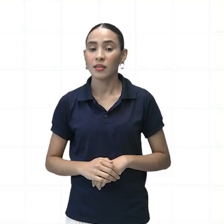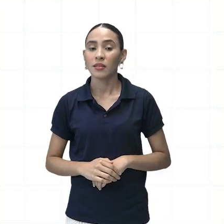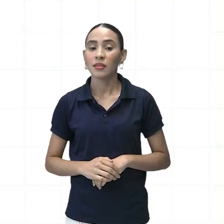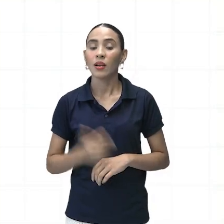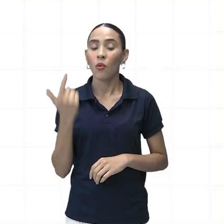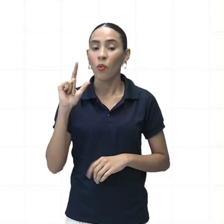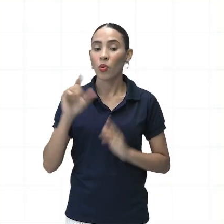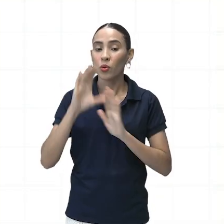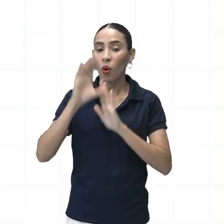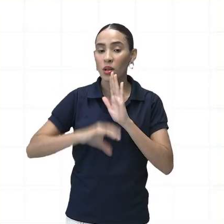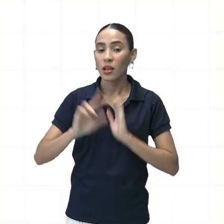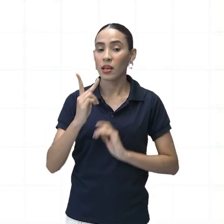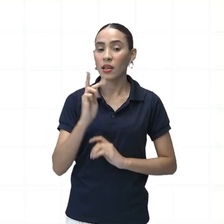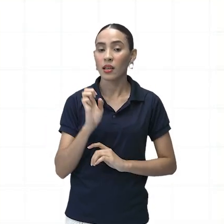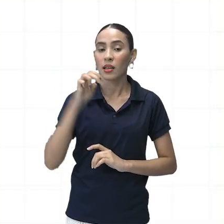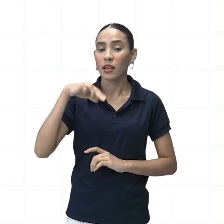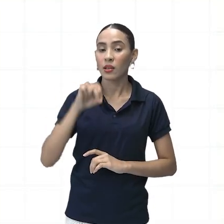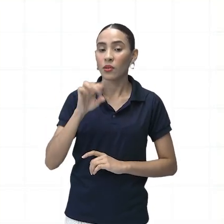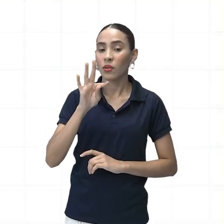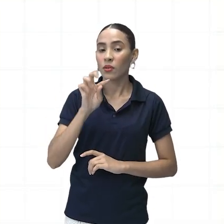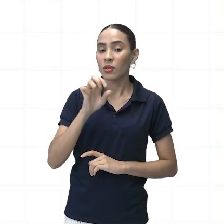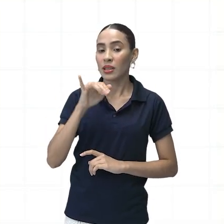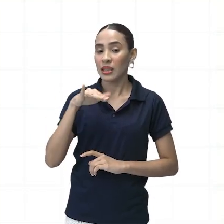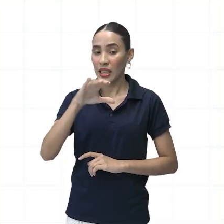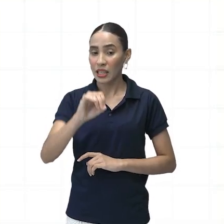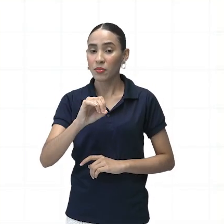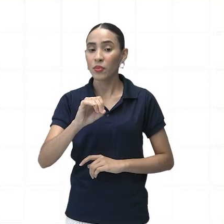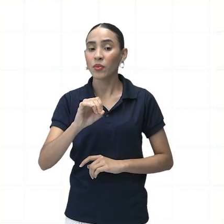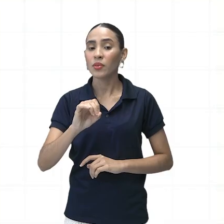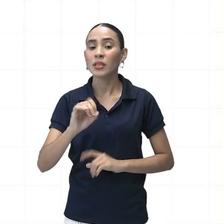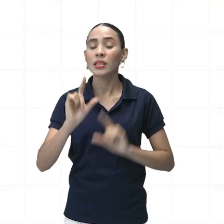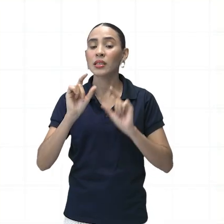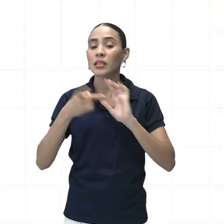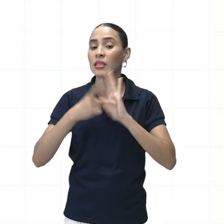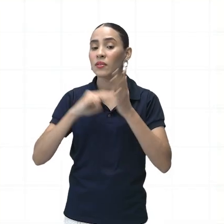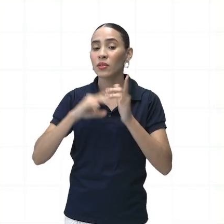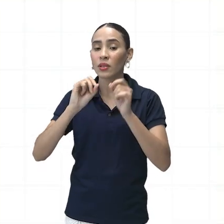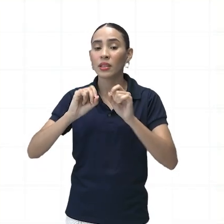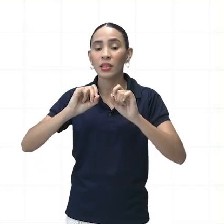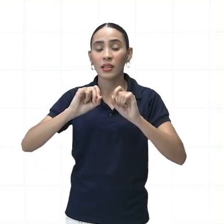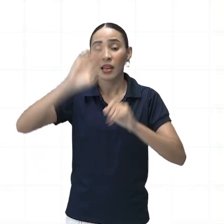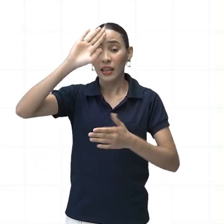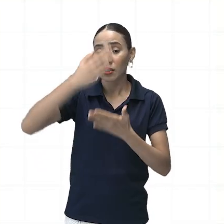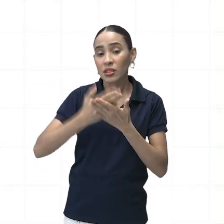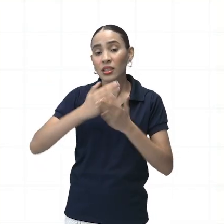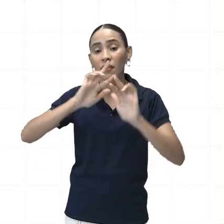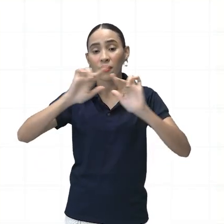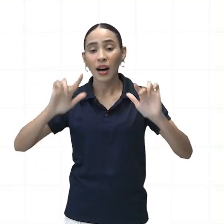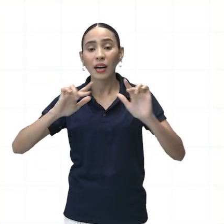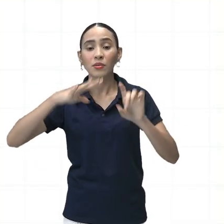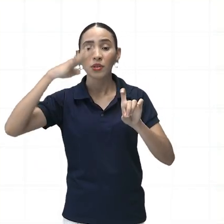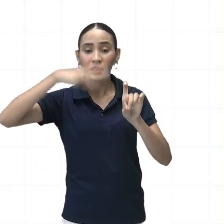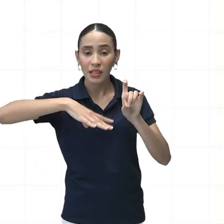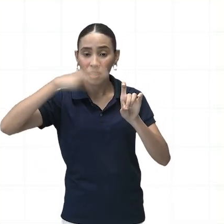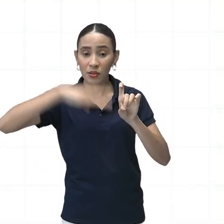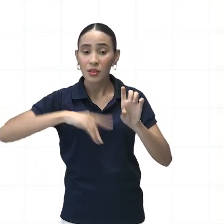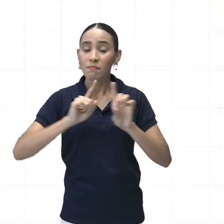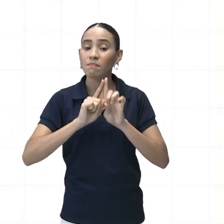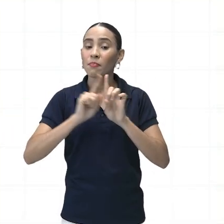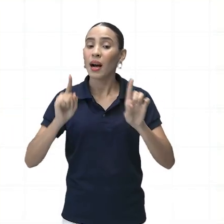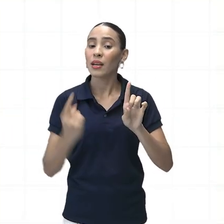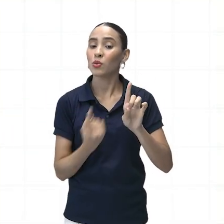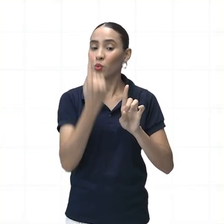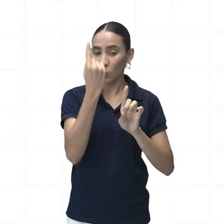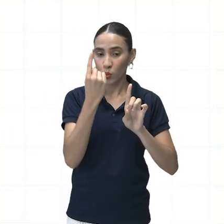a uma outra dimensão, que é o enoteísmo, que é a crença em vários deuses, mas, é claro,